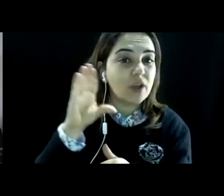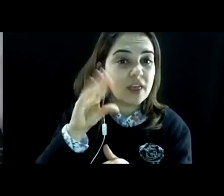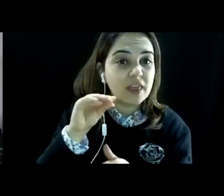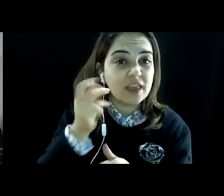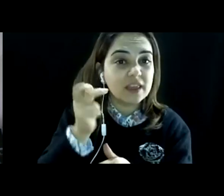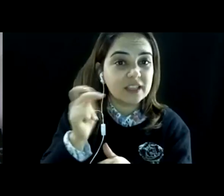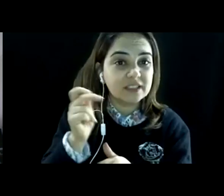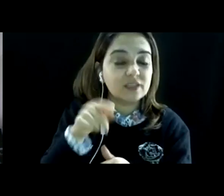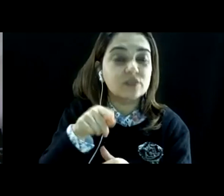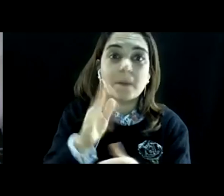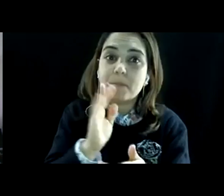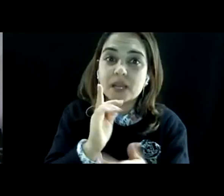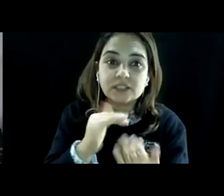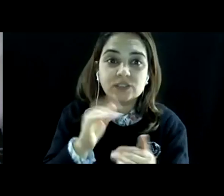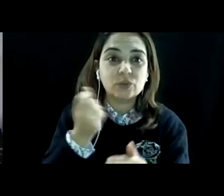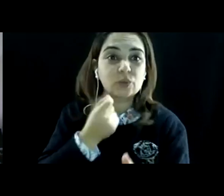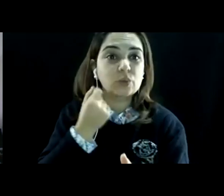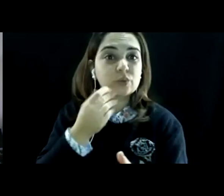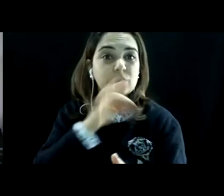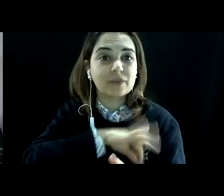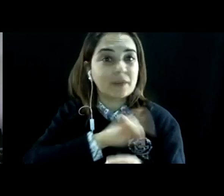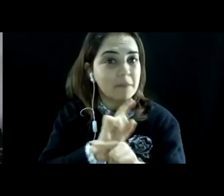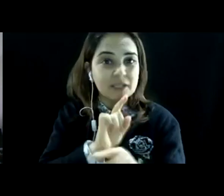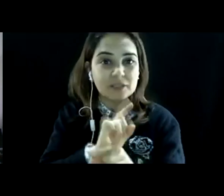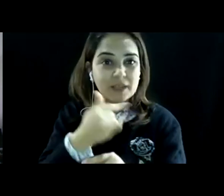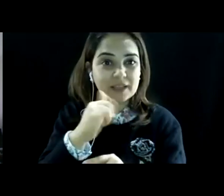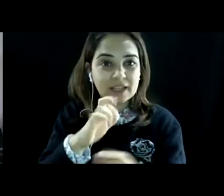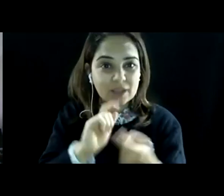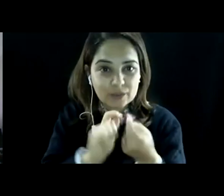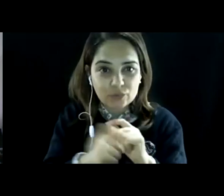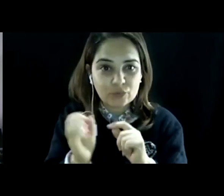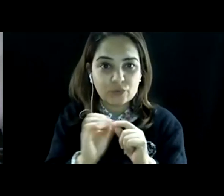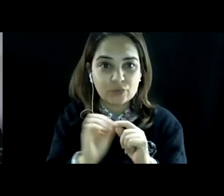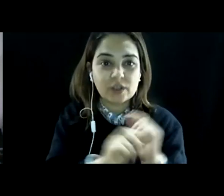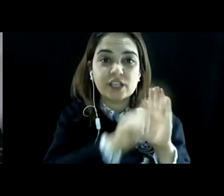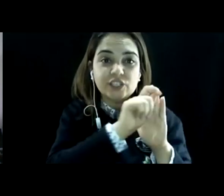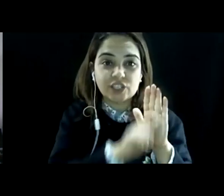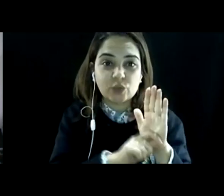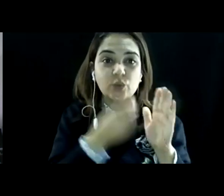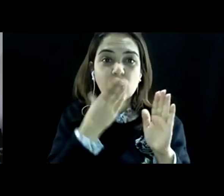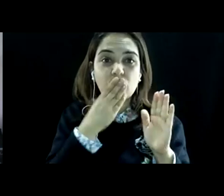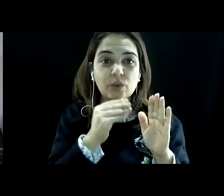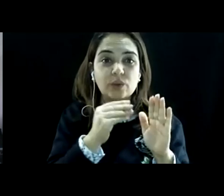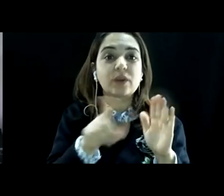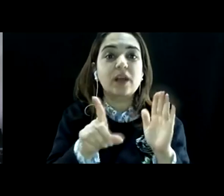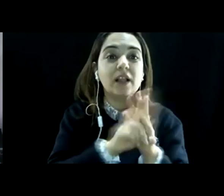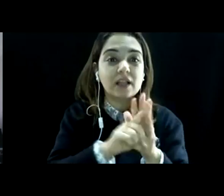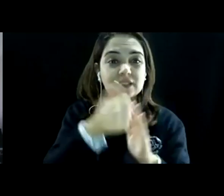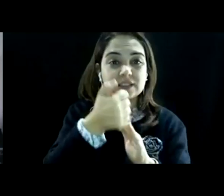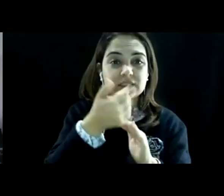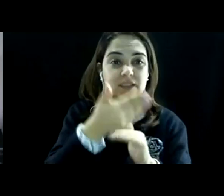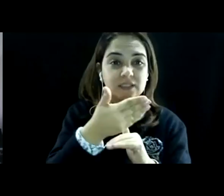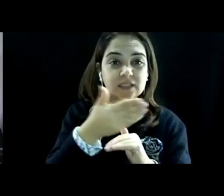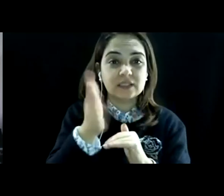lá. Ninguém lhe tocou também. Nós temos o Estatuto do Aluno, que é o Decreto-Lei 51 de 2012,